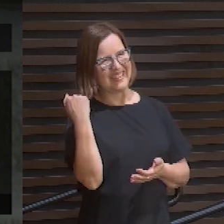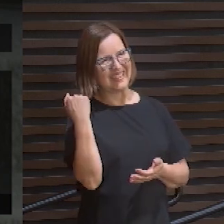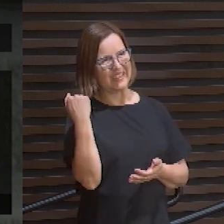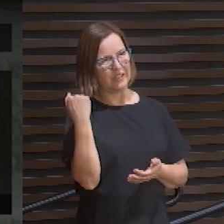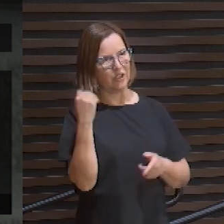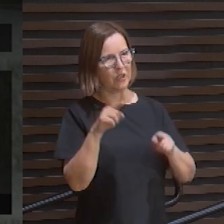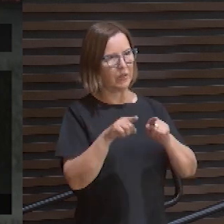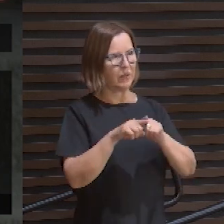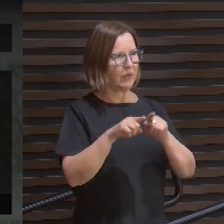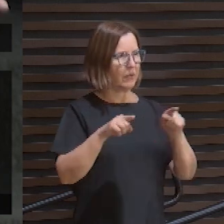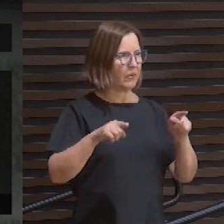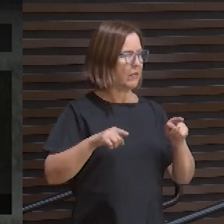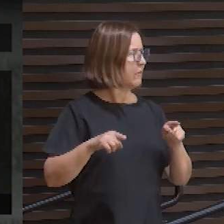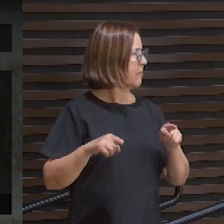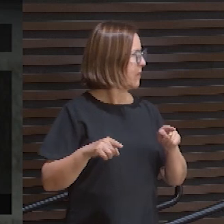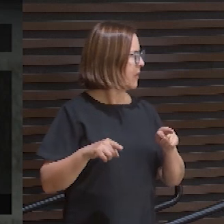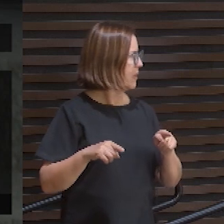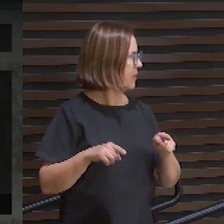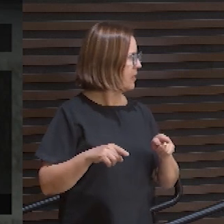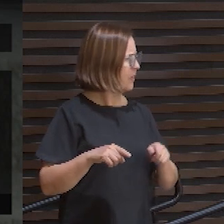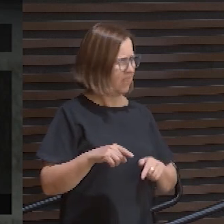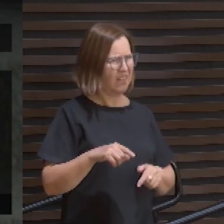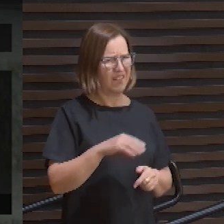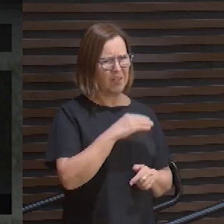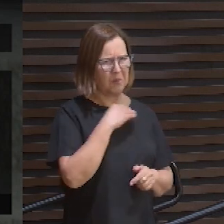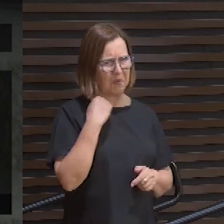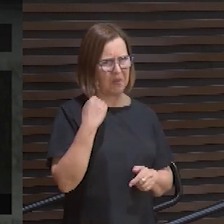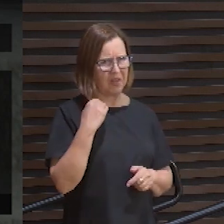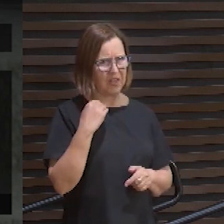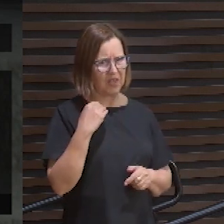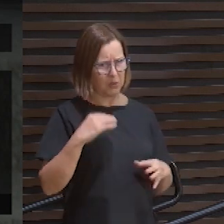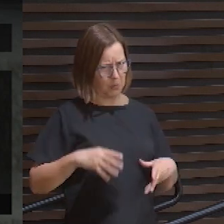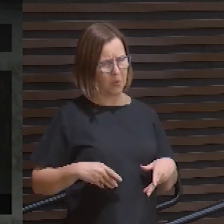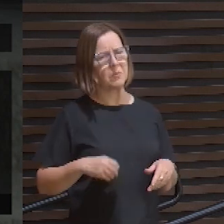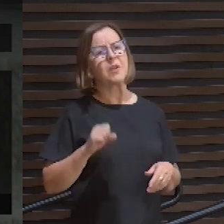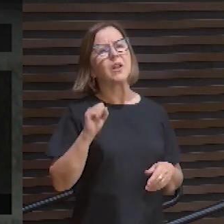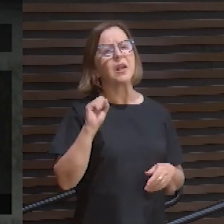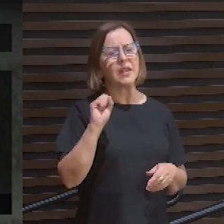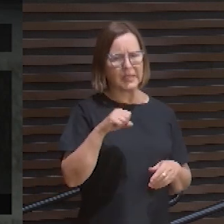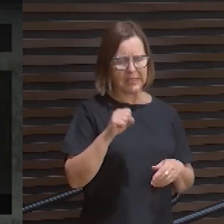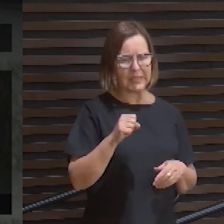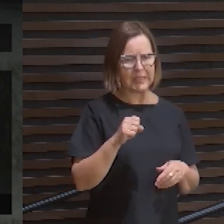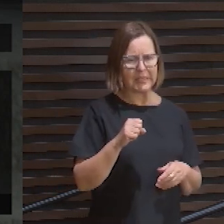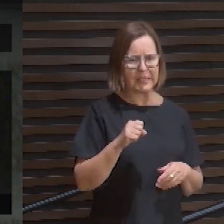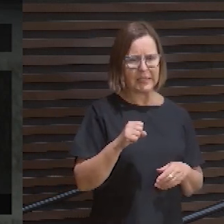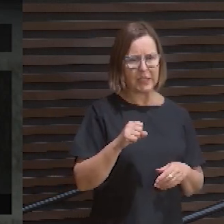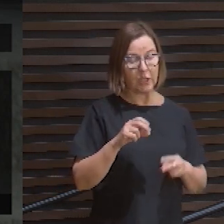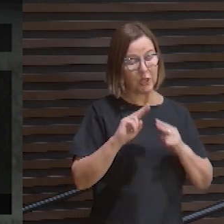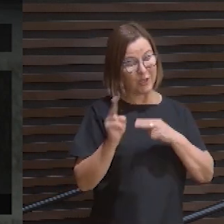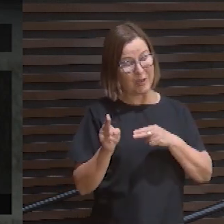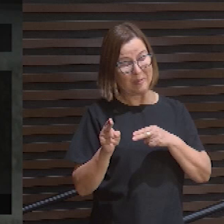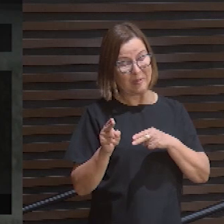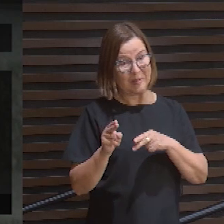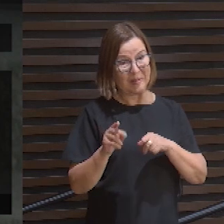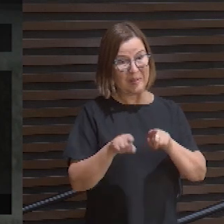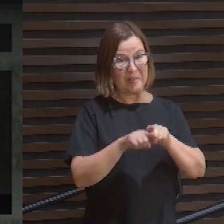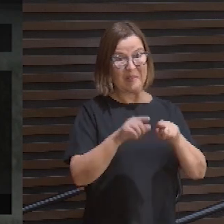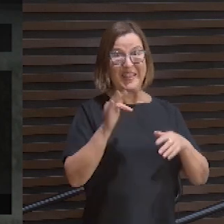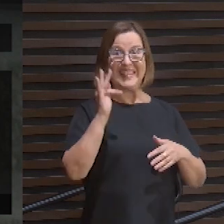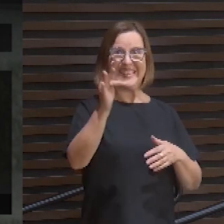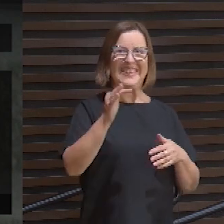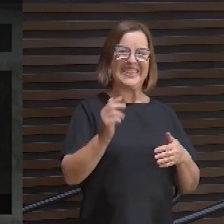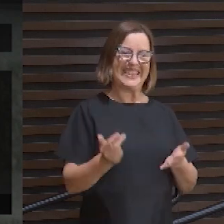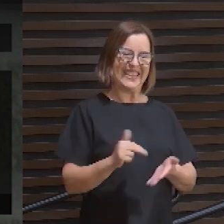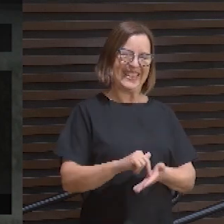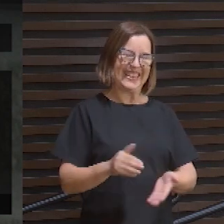Mas a gente ainda não vai morrer? Morre fisicamente, ele dorme, mas há de ressuscitar, porque o